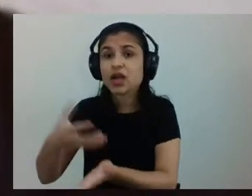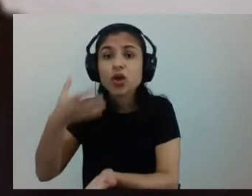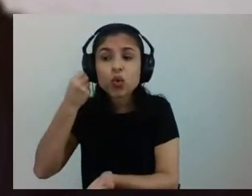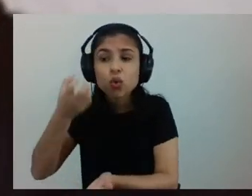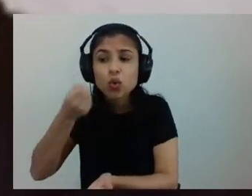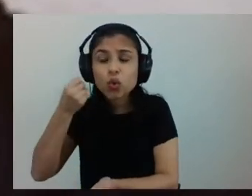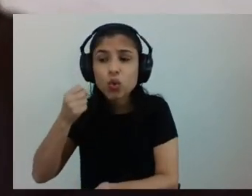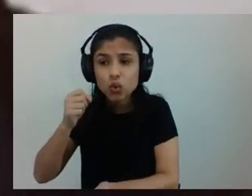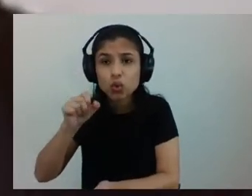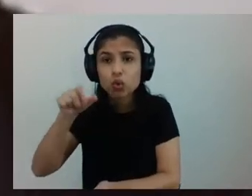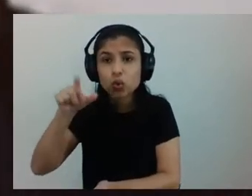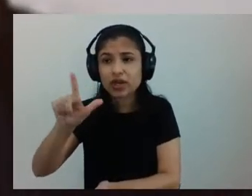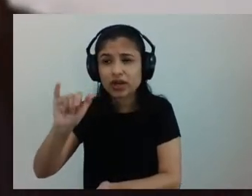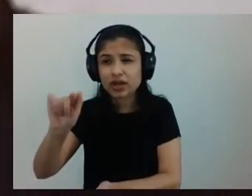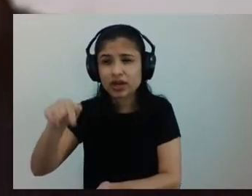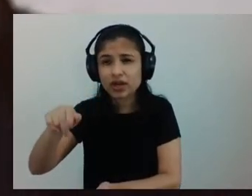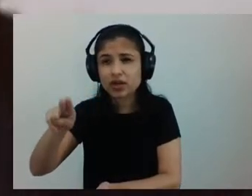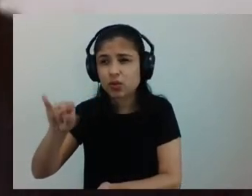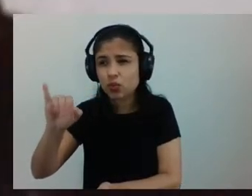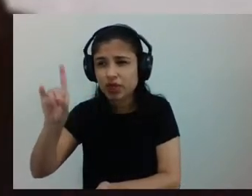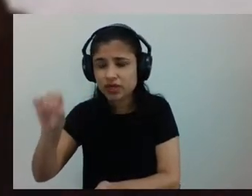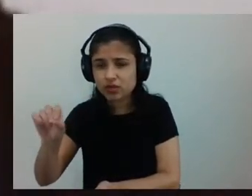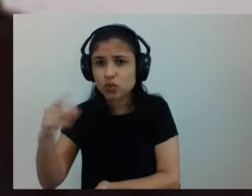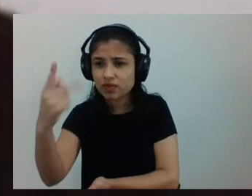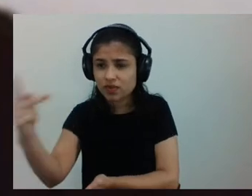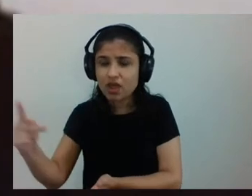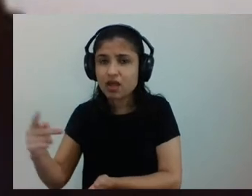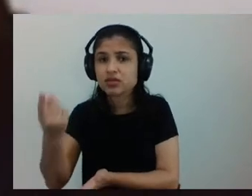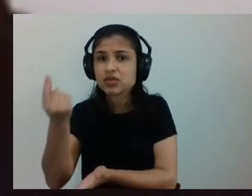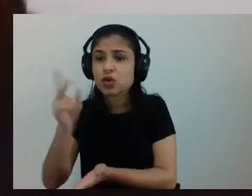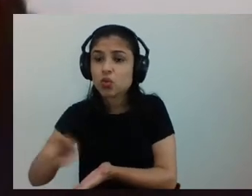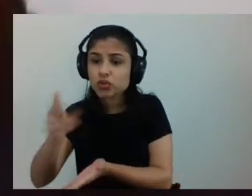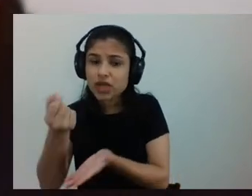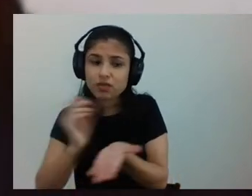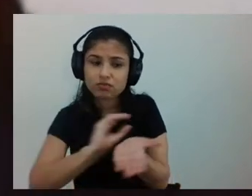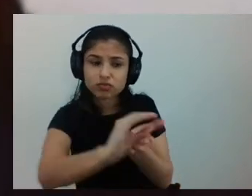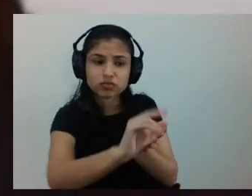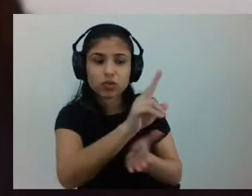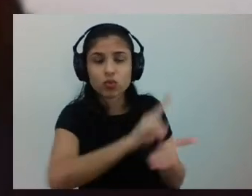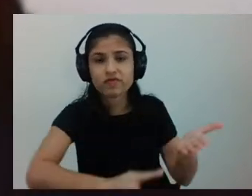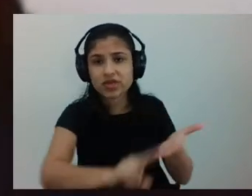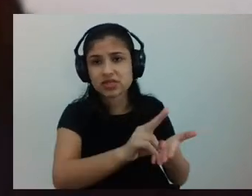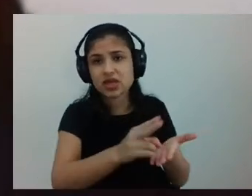delas em instituições como a universidade. O que nós precisamos